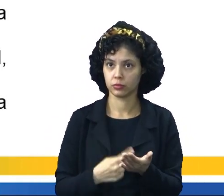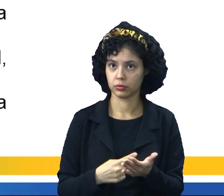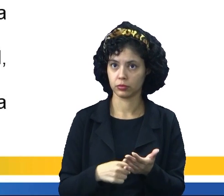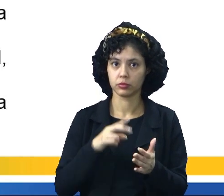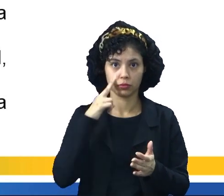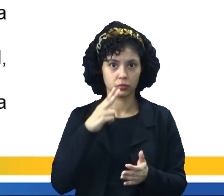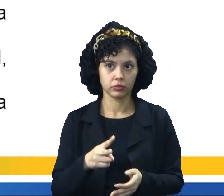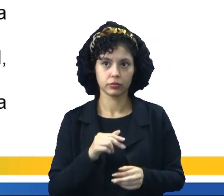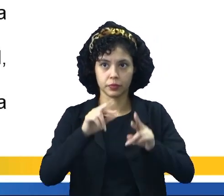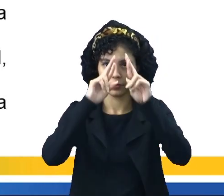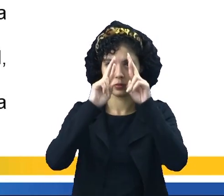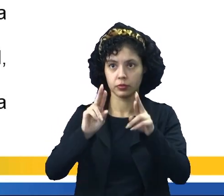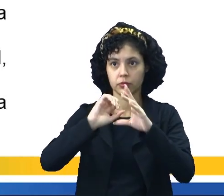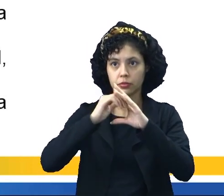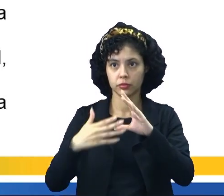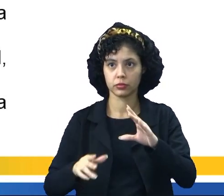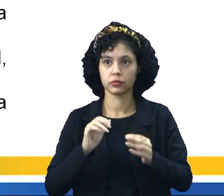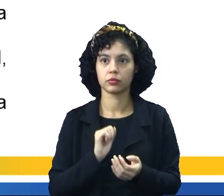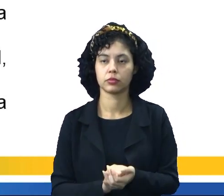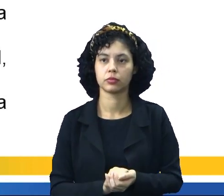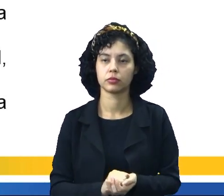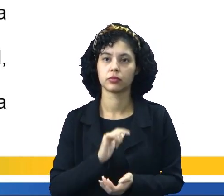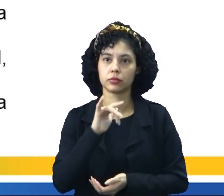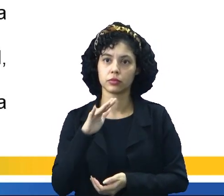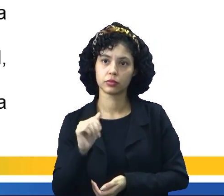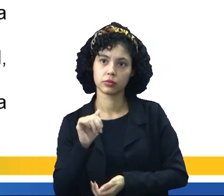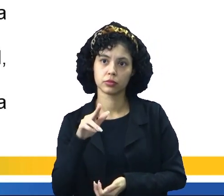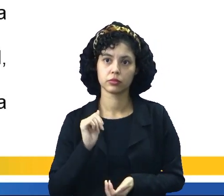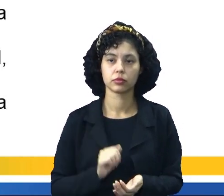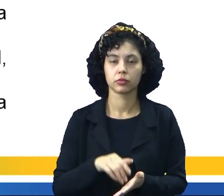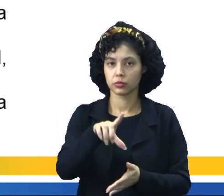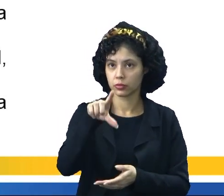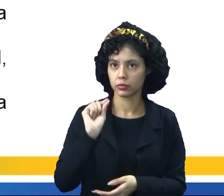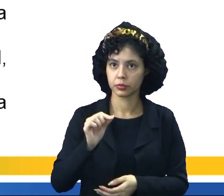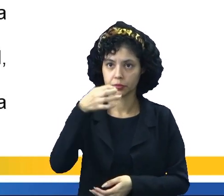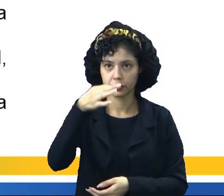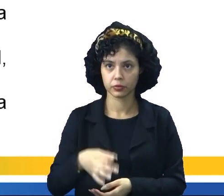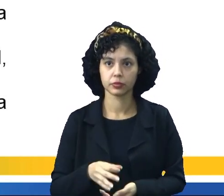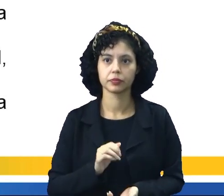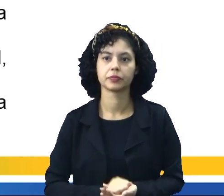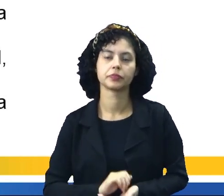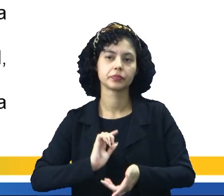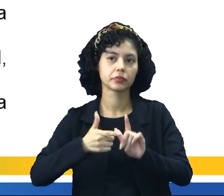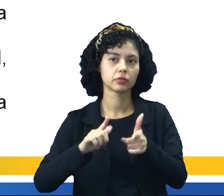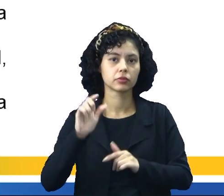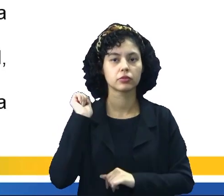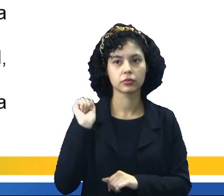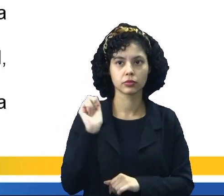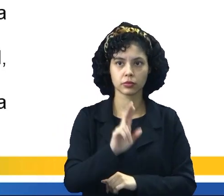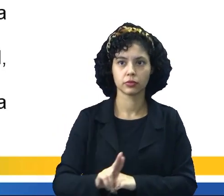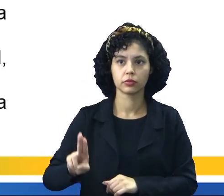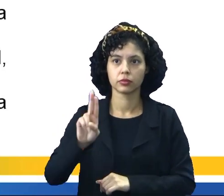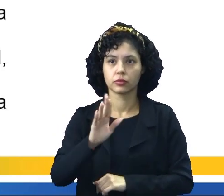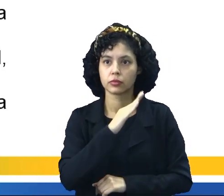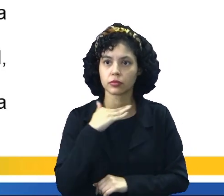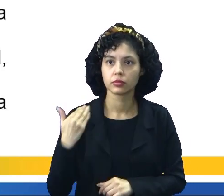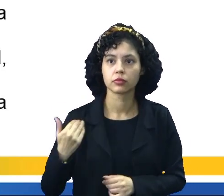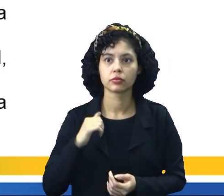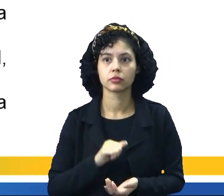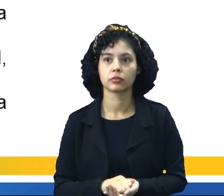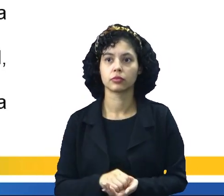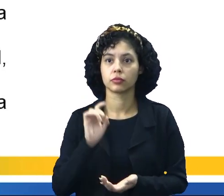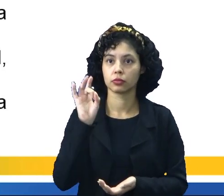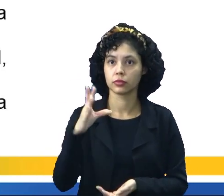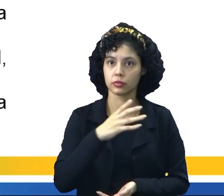marcante. A respeito dessa característica da civilização maia, selecione a alternativa correta. Os maias utilizavam sacrifícios